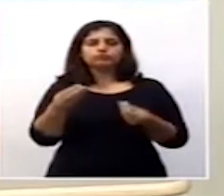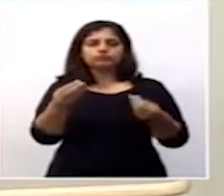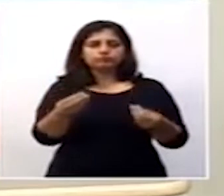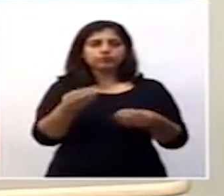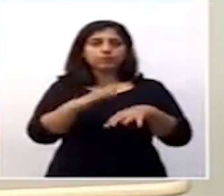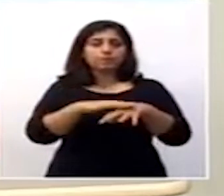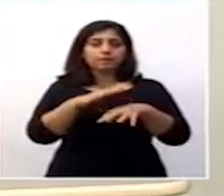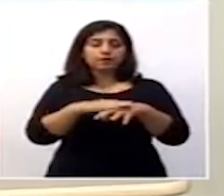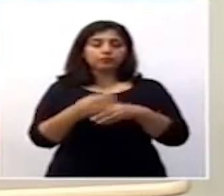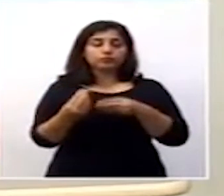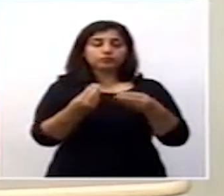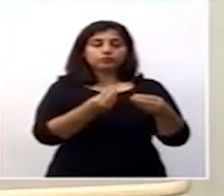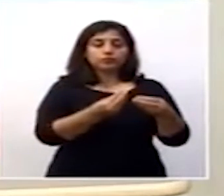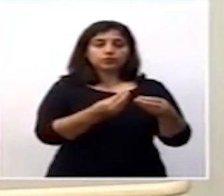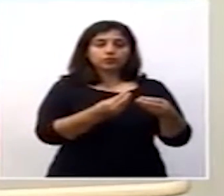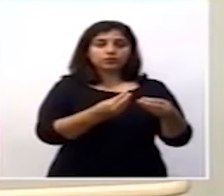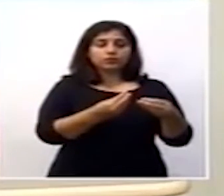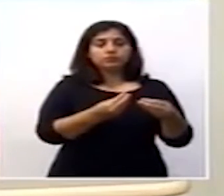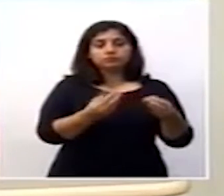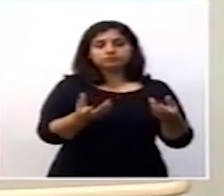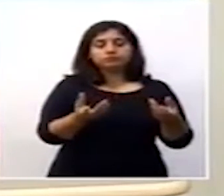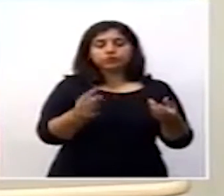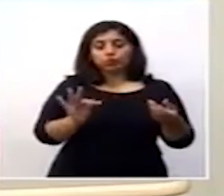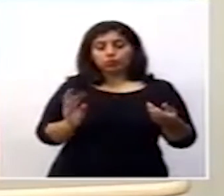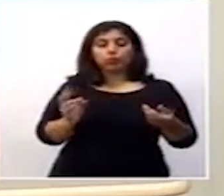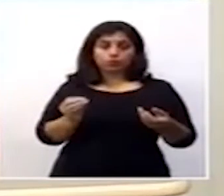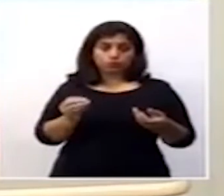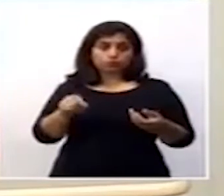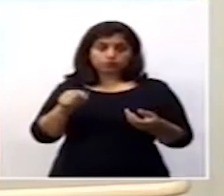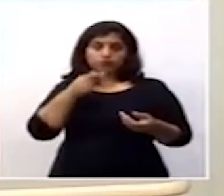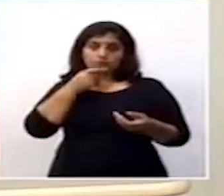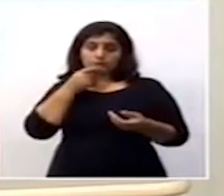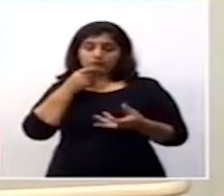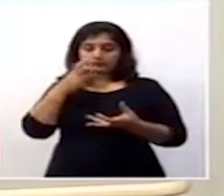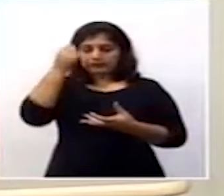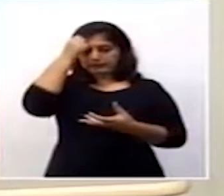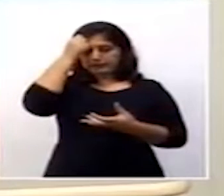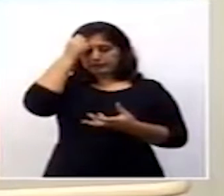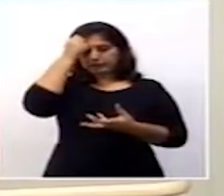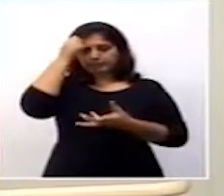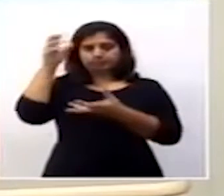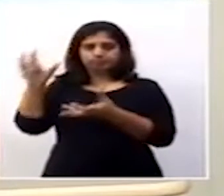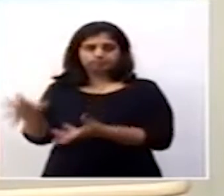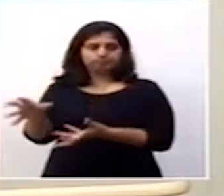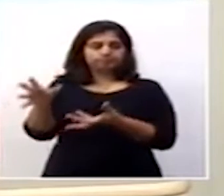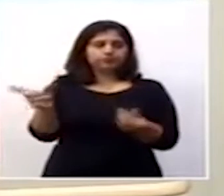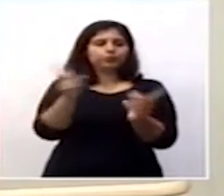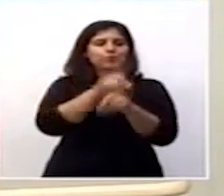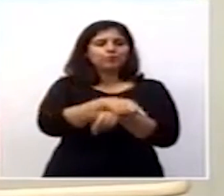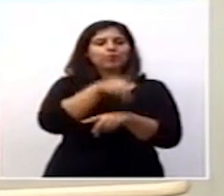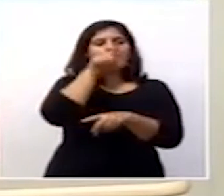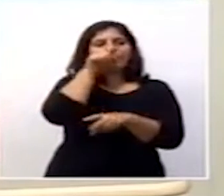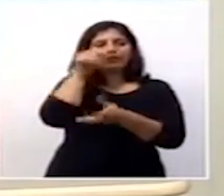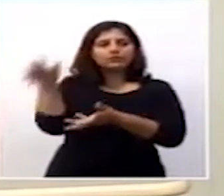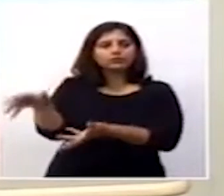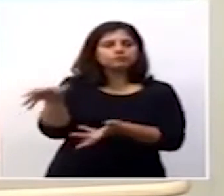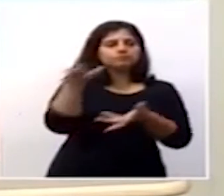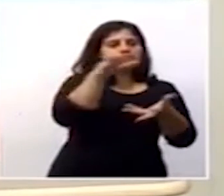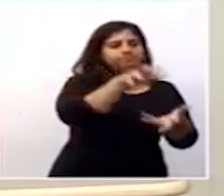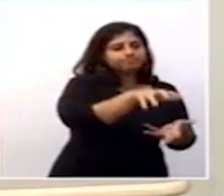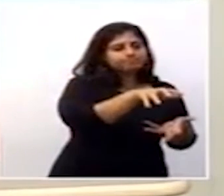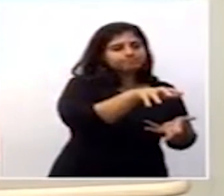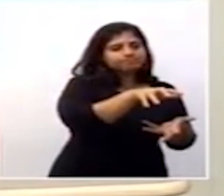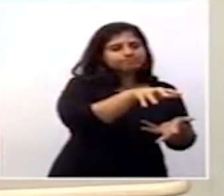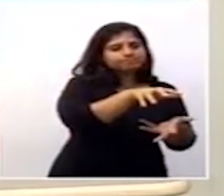na mão de... o Tonho pegou e colocou na mão de Dalma, o belo pássaro.